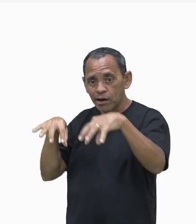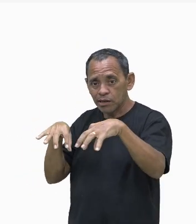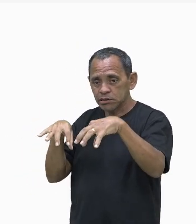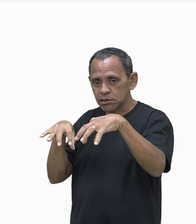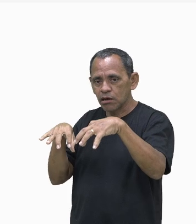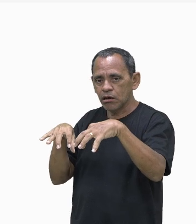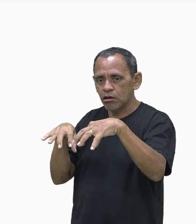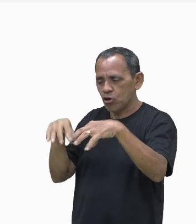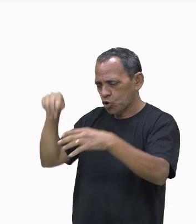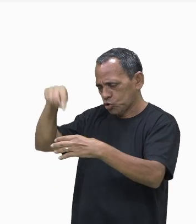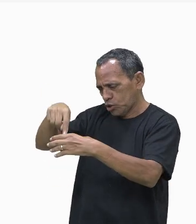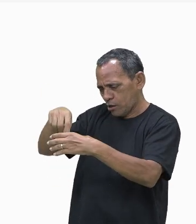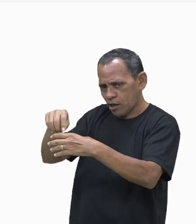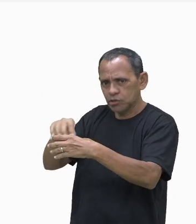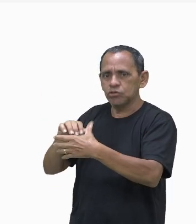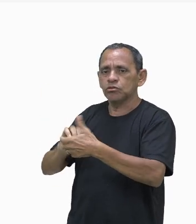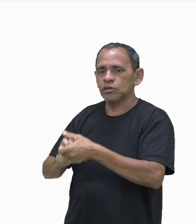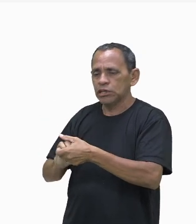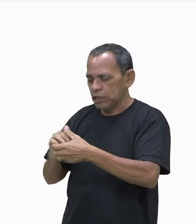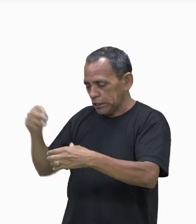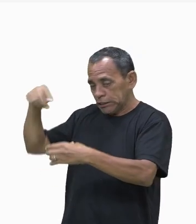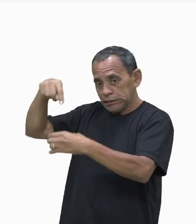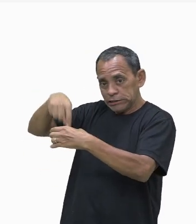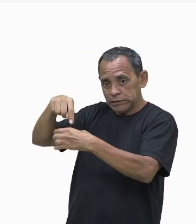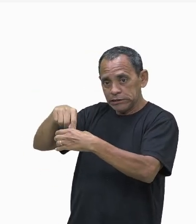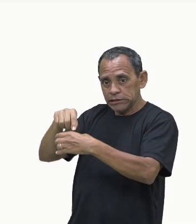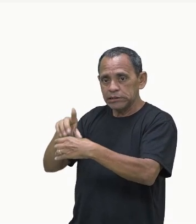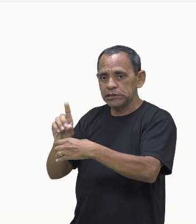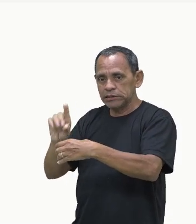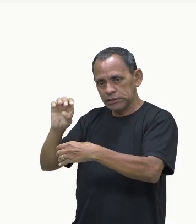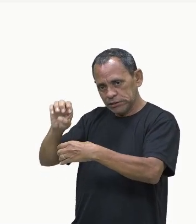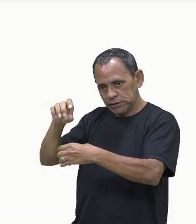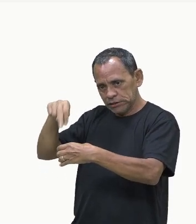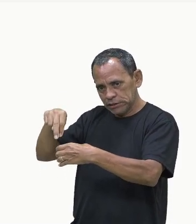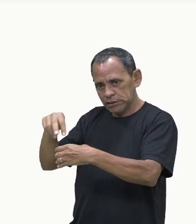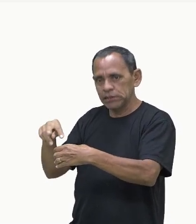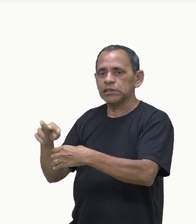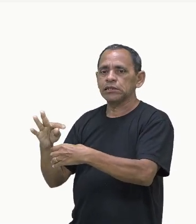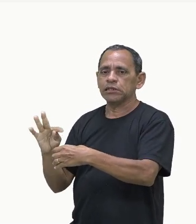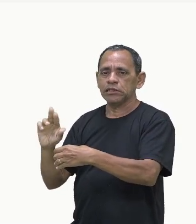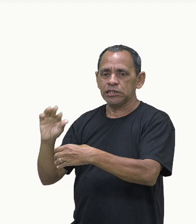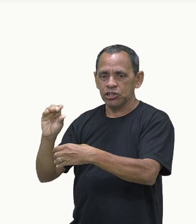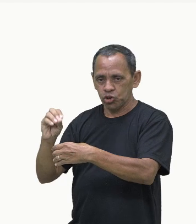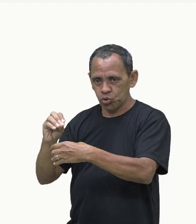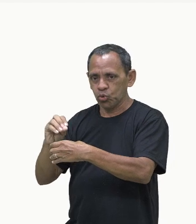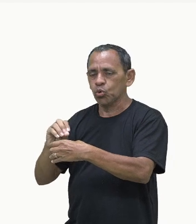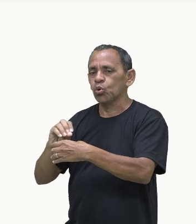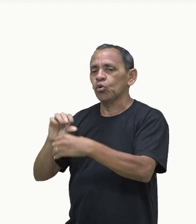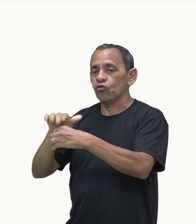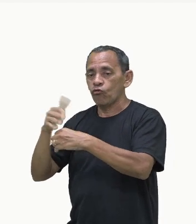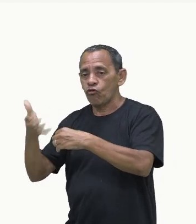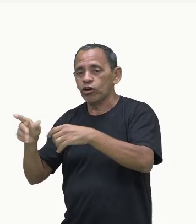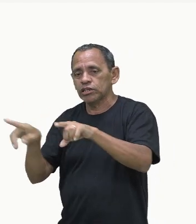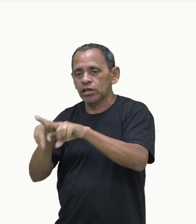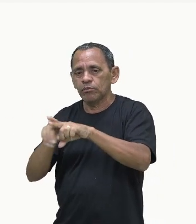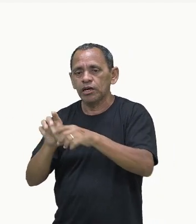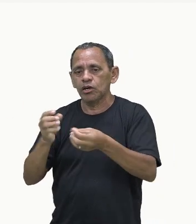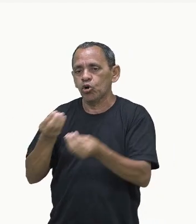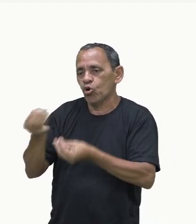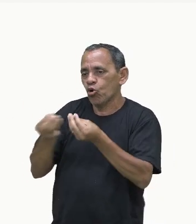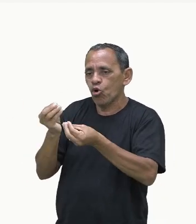meio intracelular. Eu também tenho como função a regulação do transporte